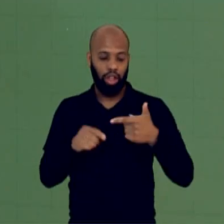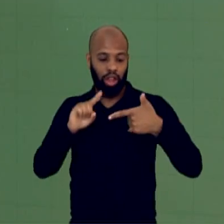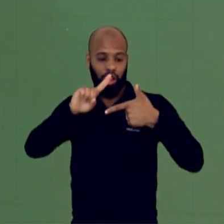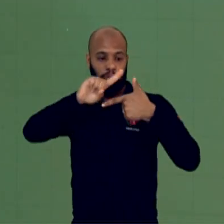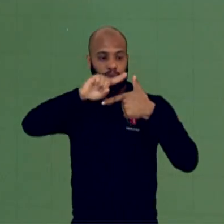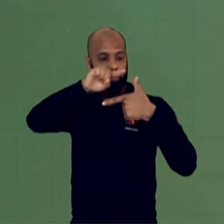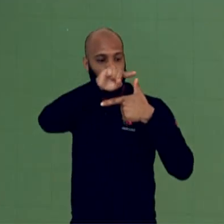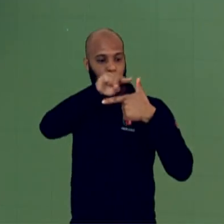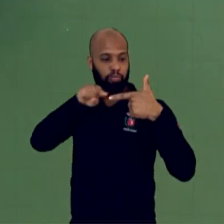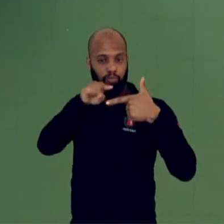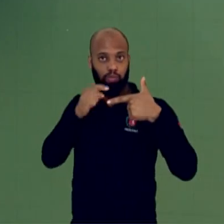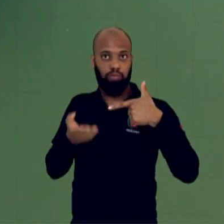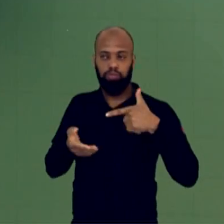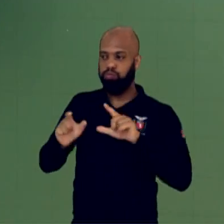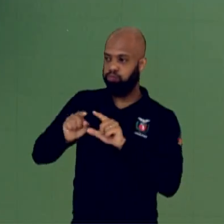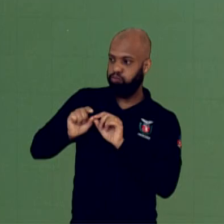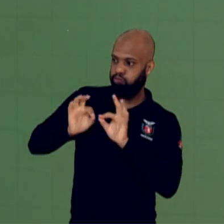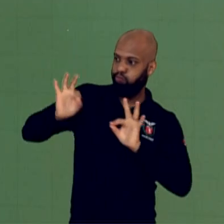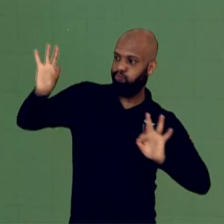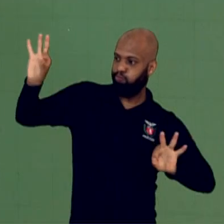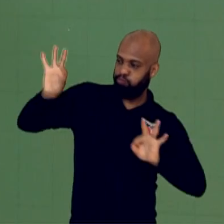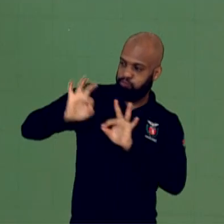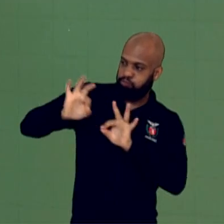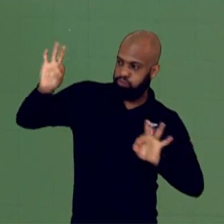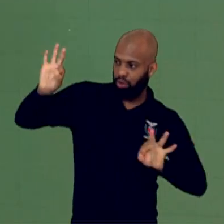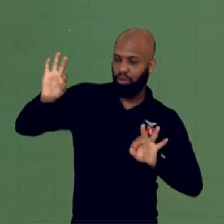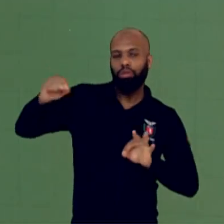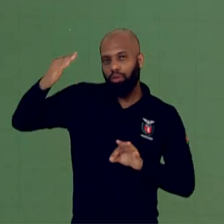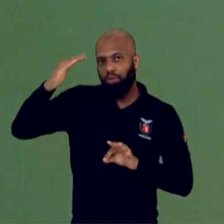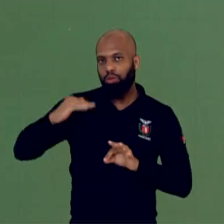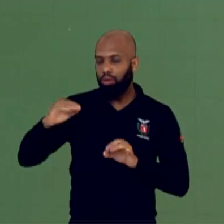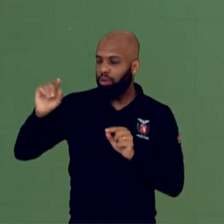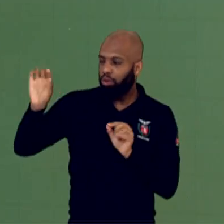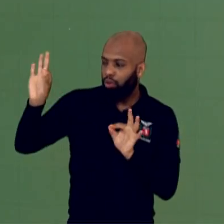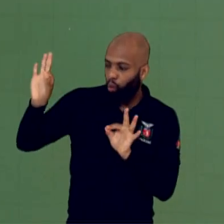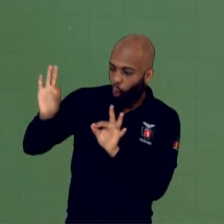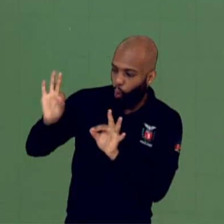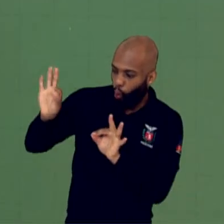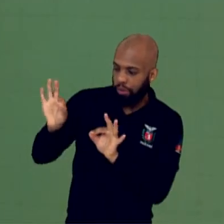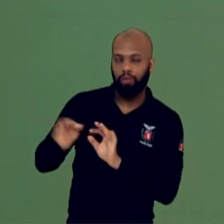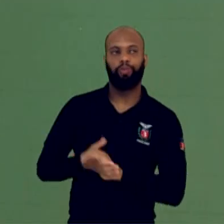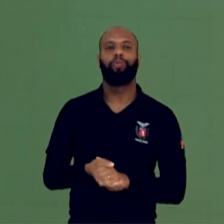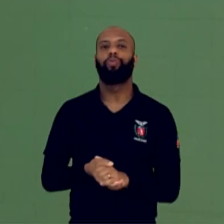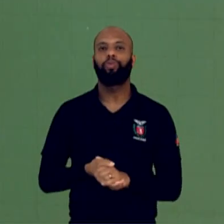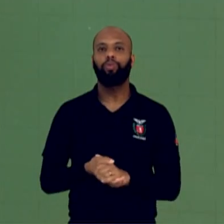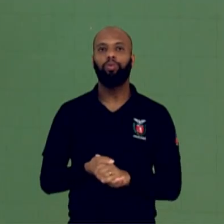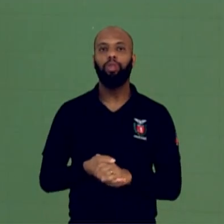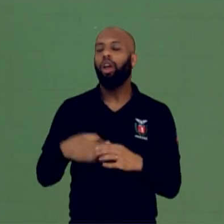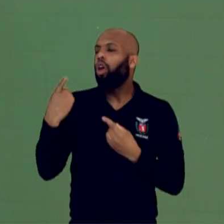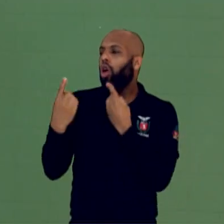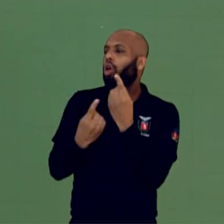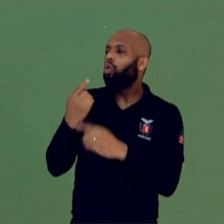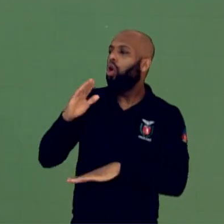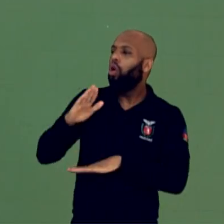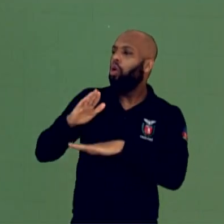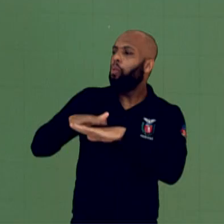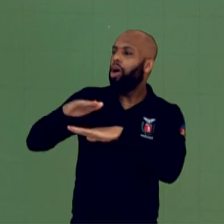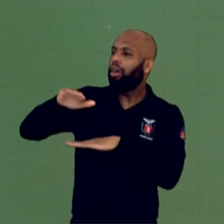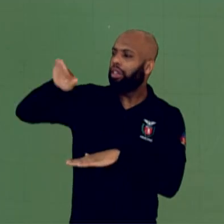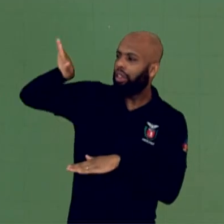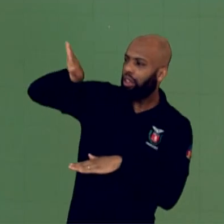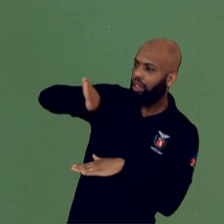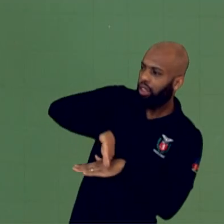maior, ele vem daqui até aqui. E esse outro aqui, que o comprimento é menor. Qual deles que é mais